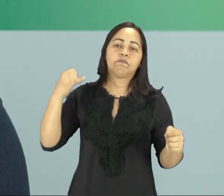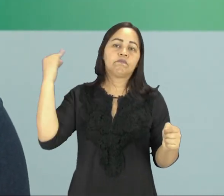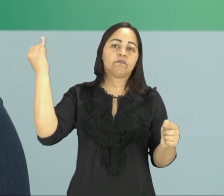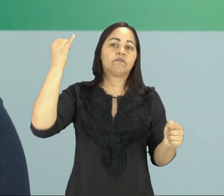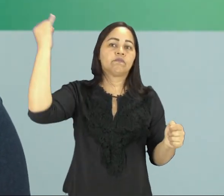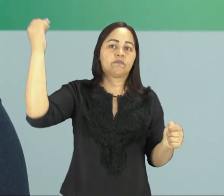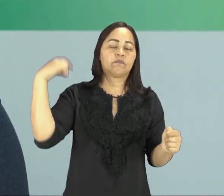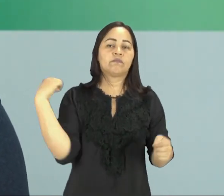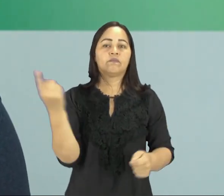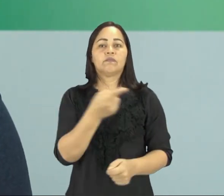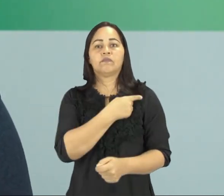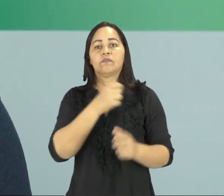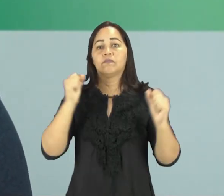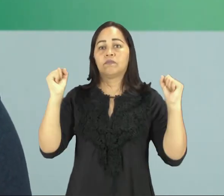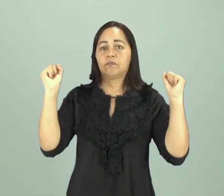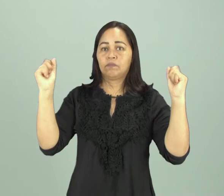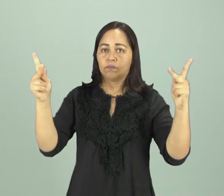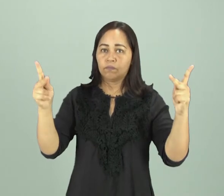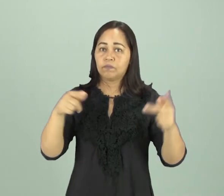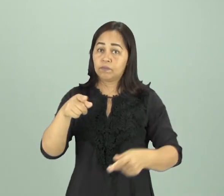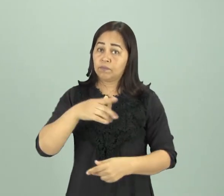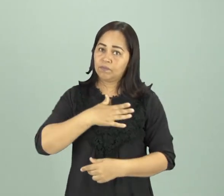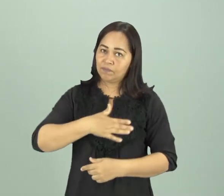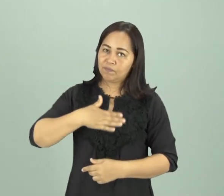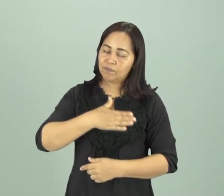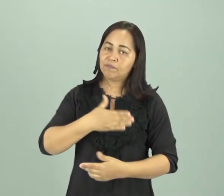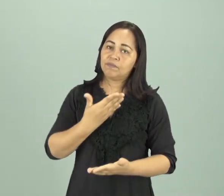todos nós. Ok? Espero que vocês tenham